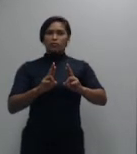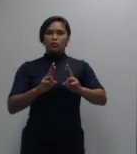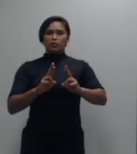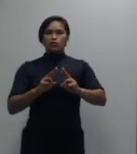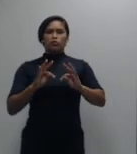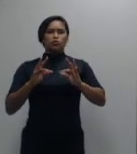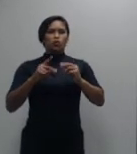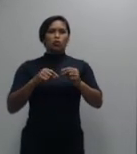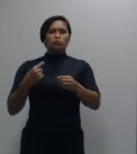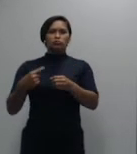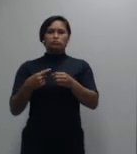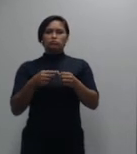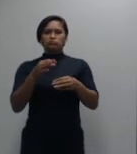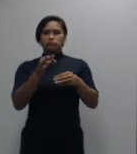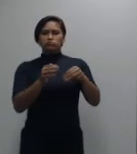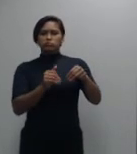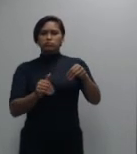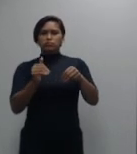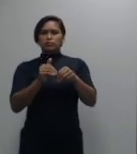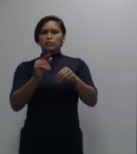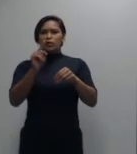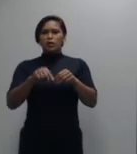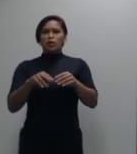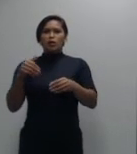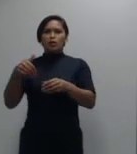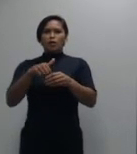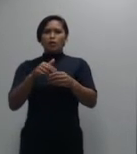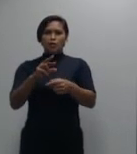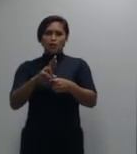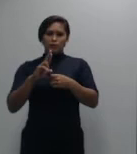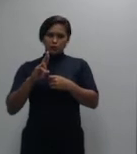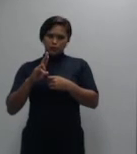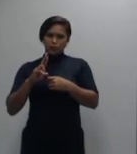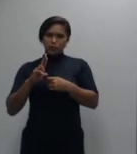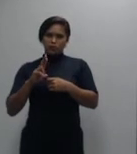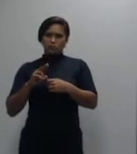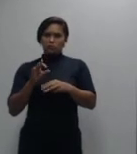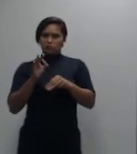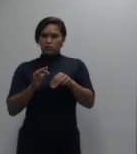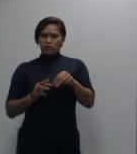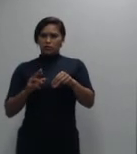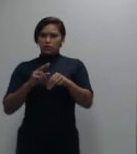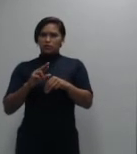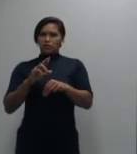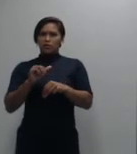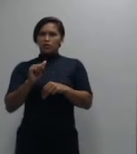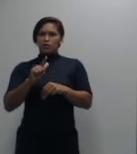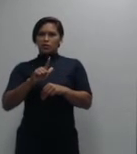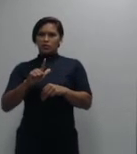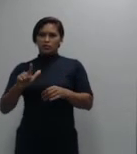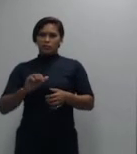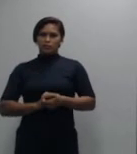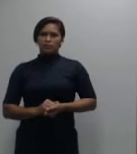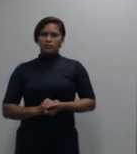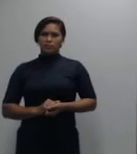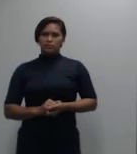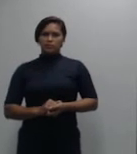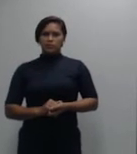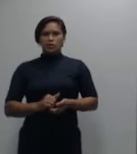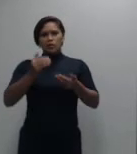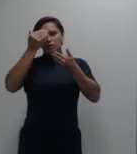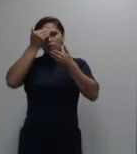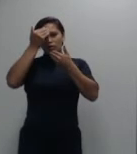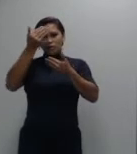a unanimidade nos termos do voto do eminente relator Ministro Raul Araújo o empregado